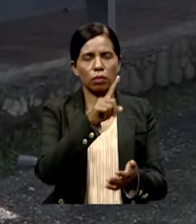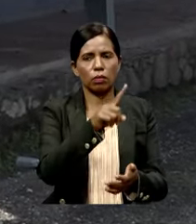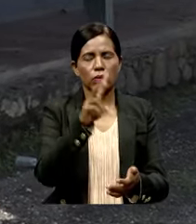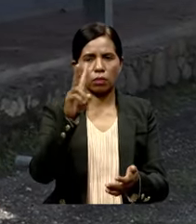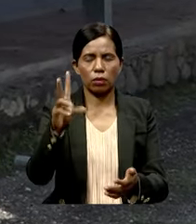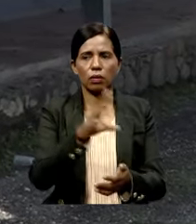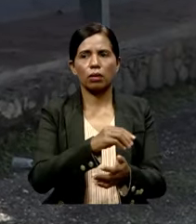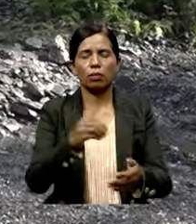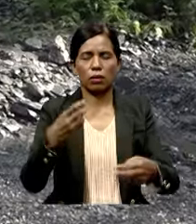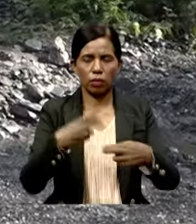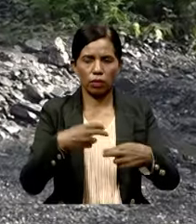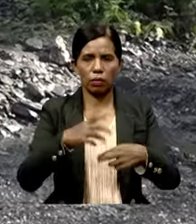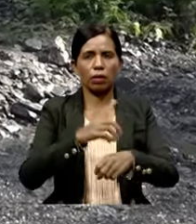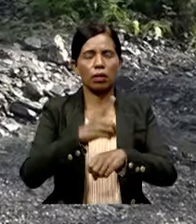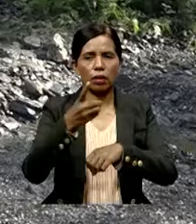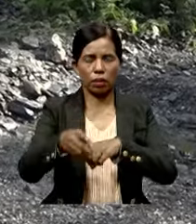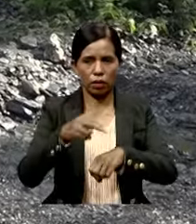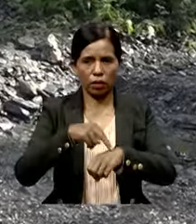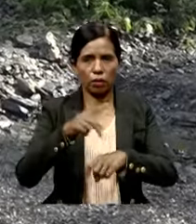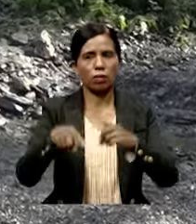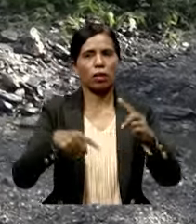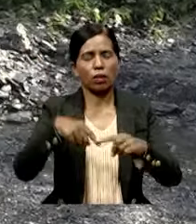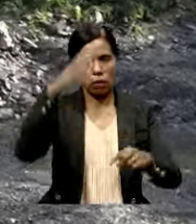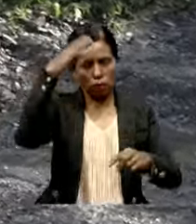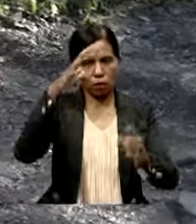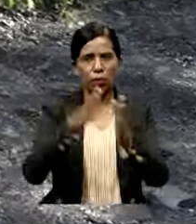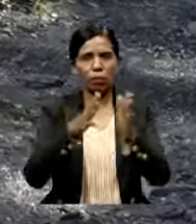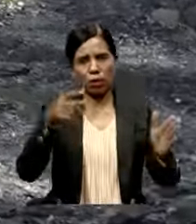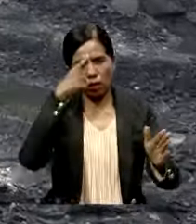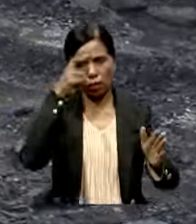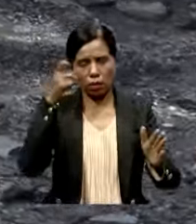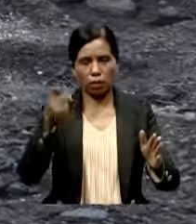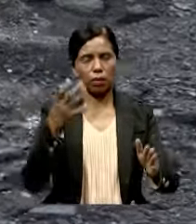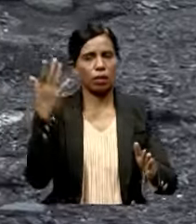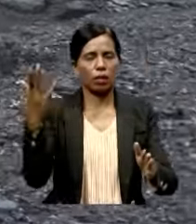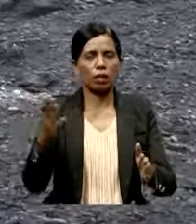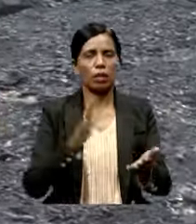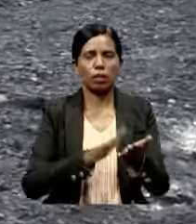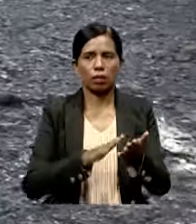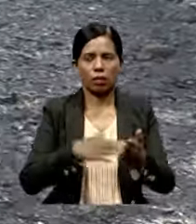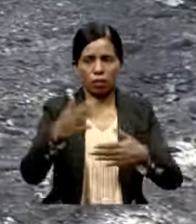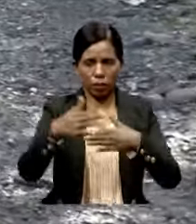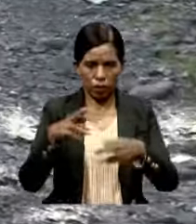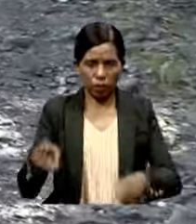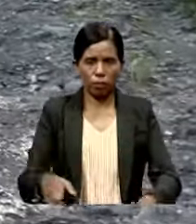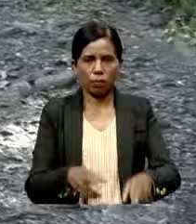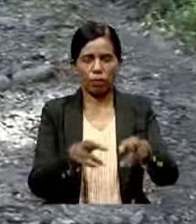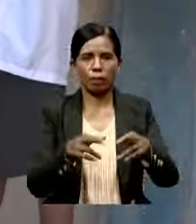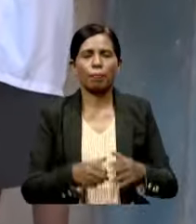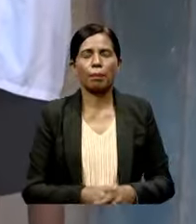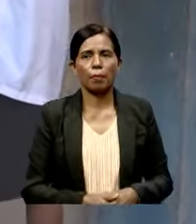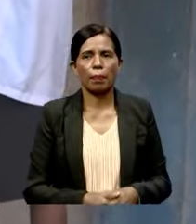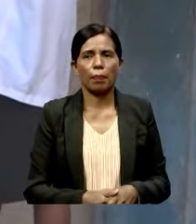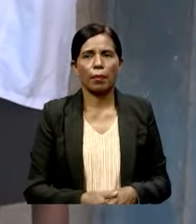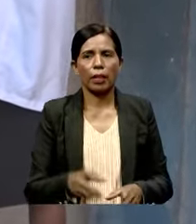Formos, sai risco ba desastre naturais ben hira udam bot, tamba lokalizasaun escola refere besik mota. Antes ne,